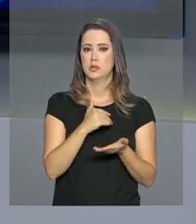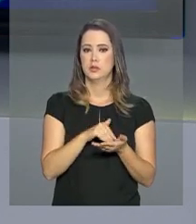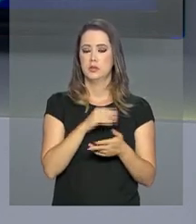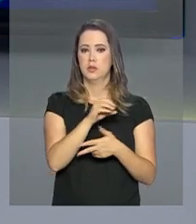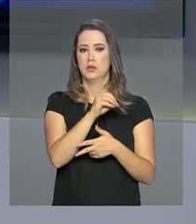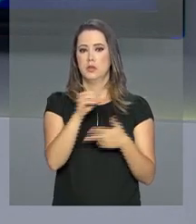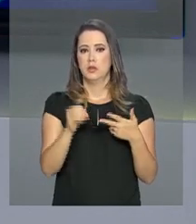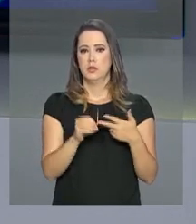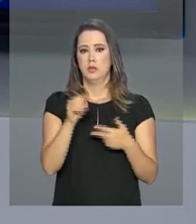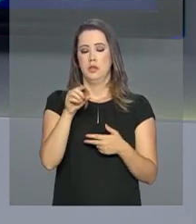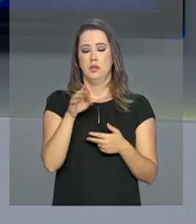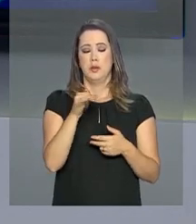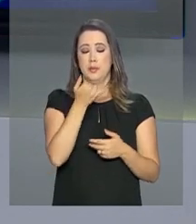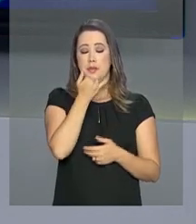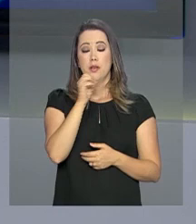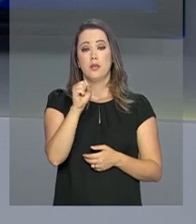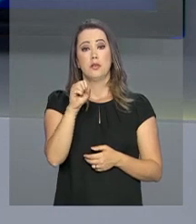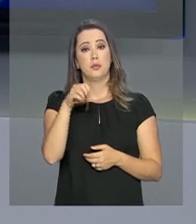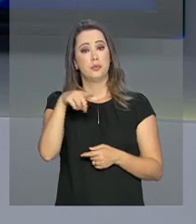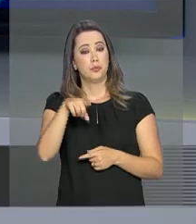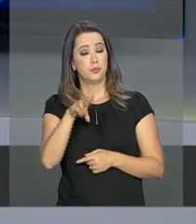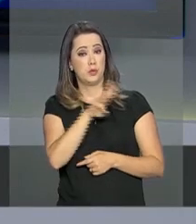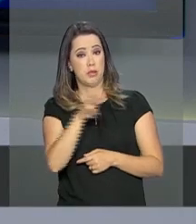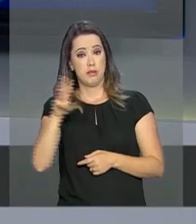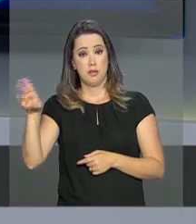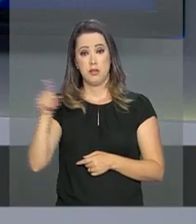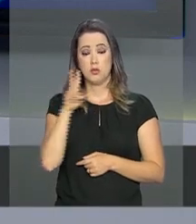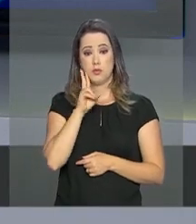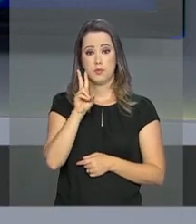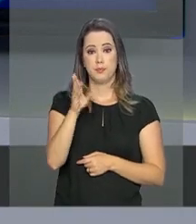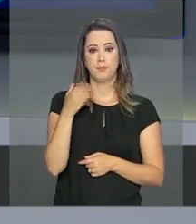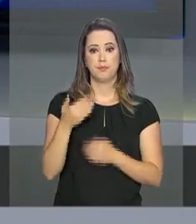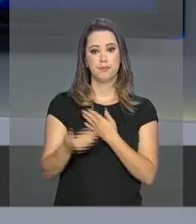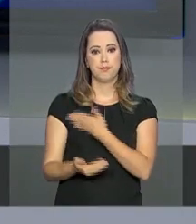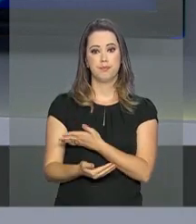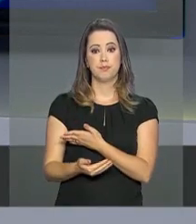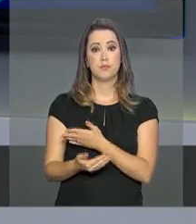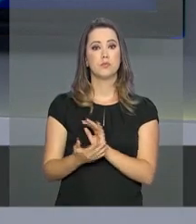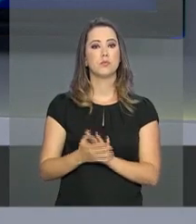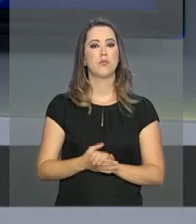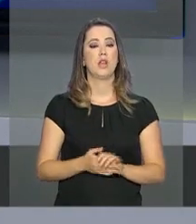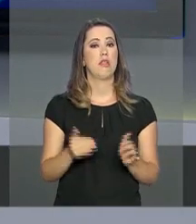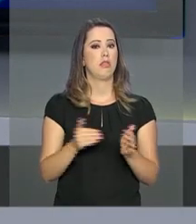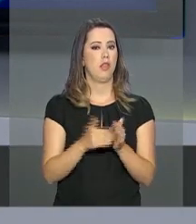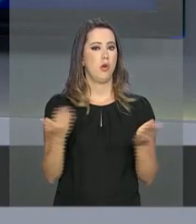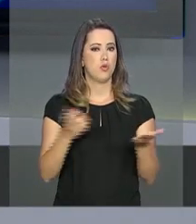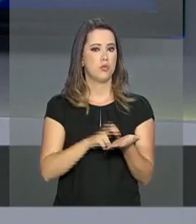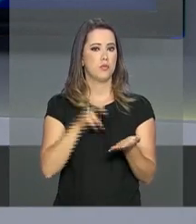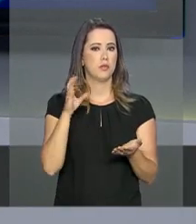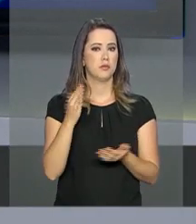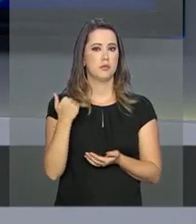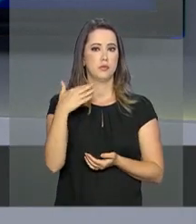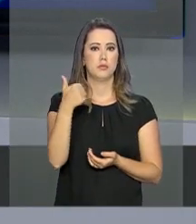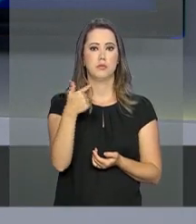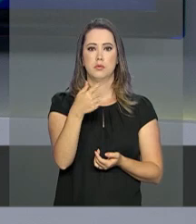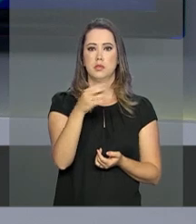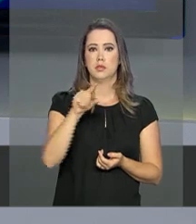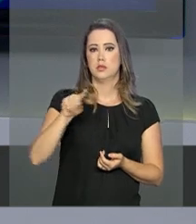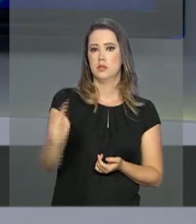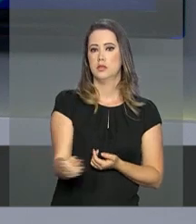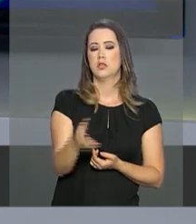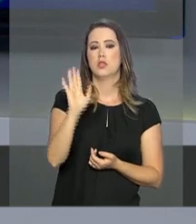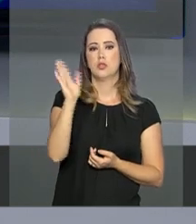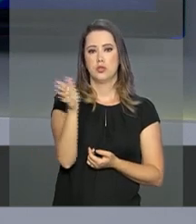pela página do programa na internet que você vê aí o seu vídeo até a manhã de hoje mais de 170 mil